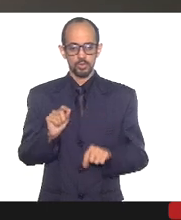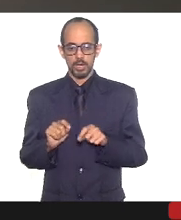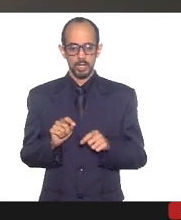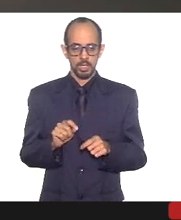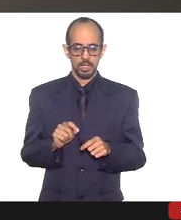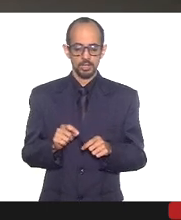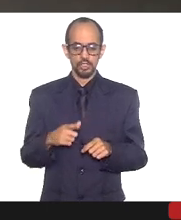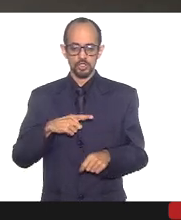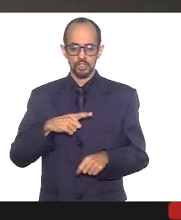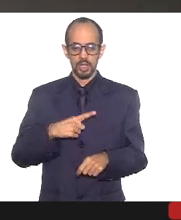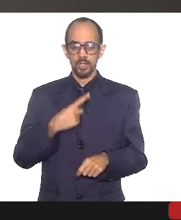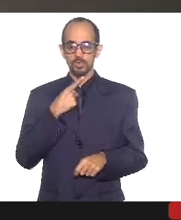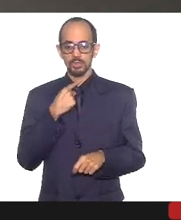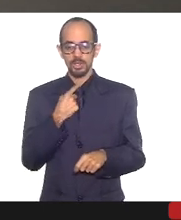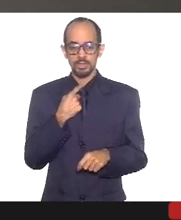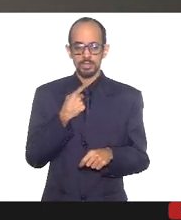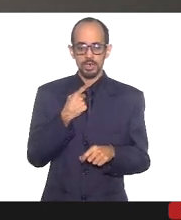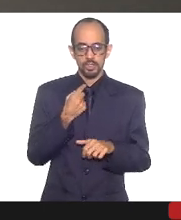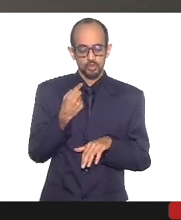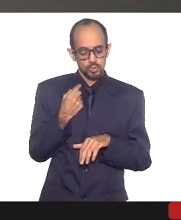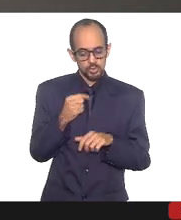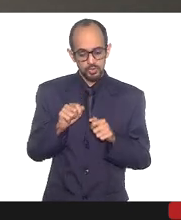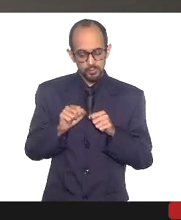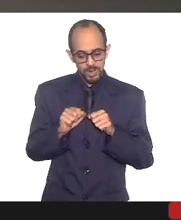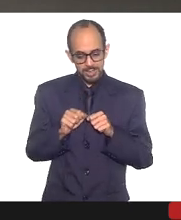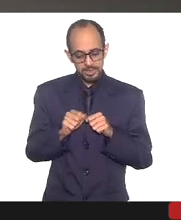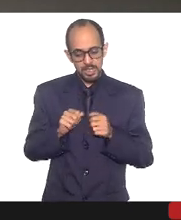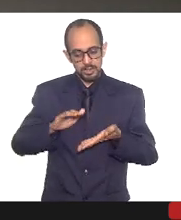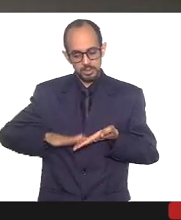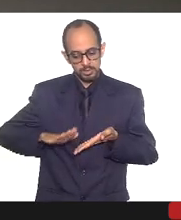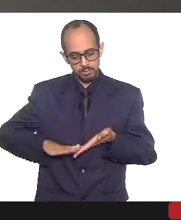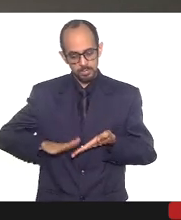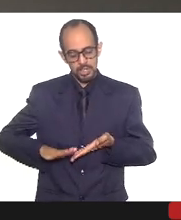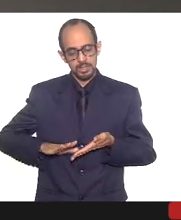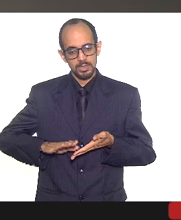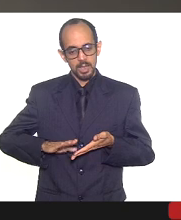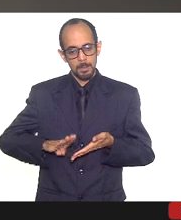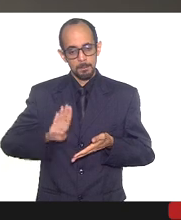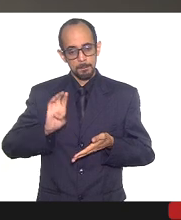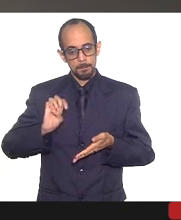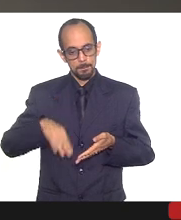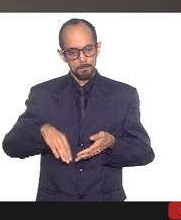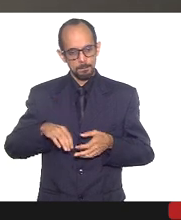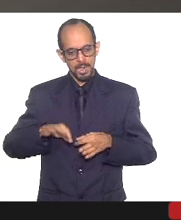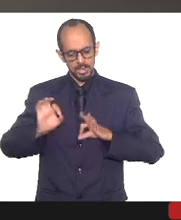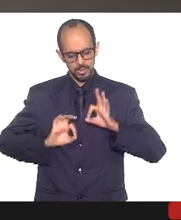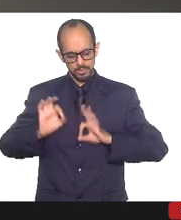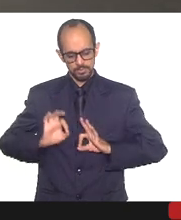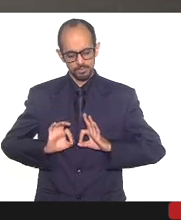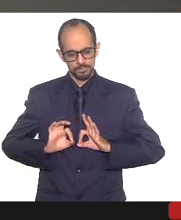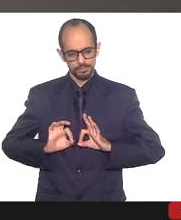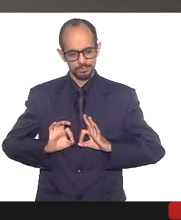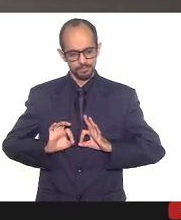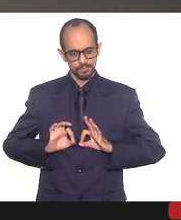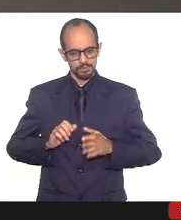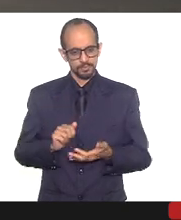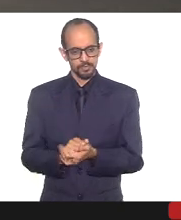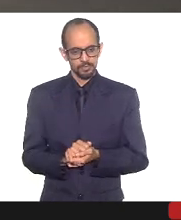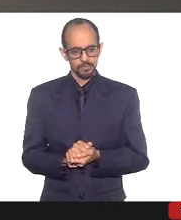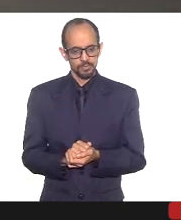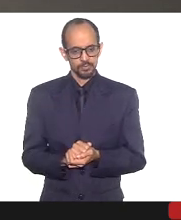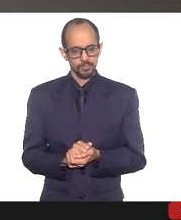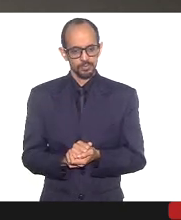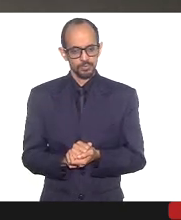um desenho de planejamento para execução dessa despesa muito bem tratado pelo secretário.